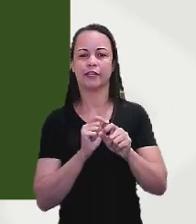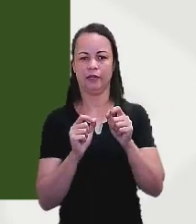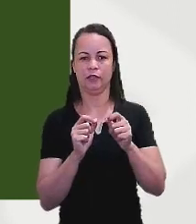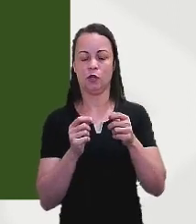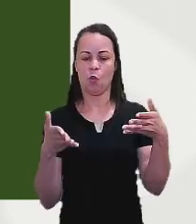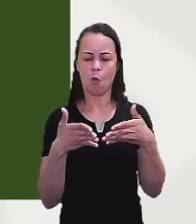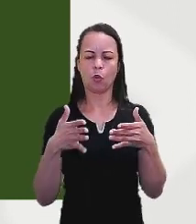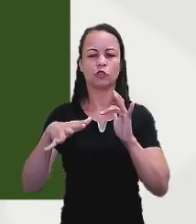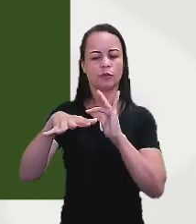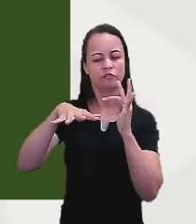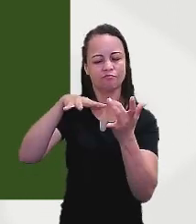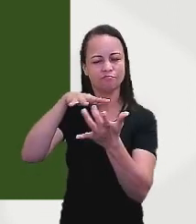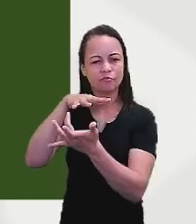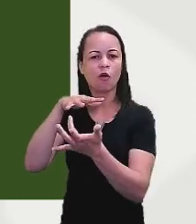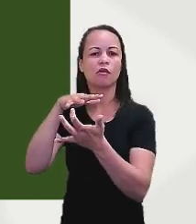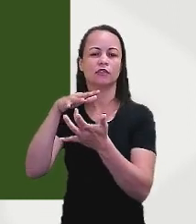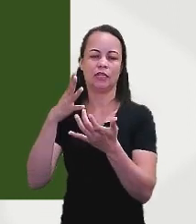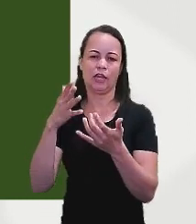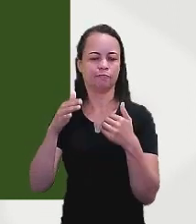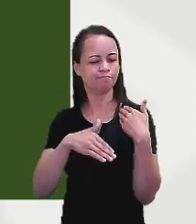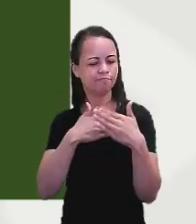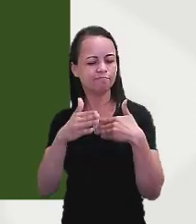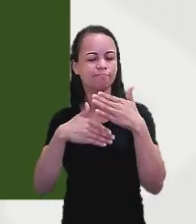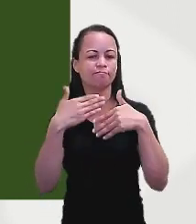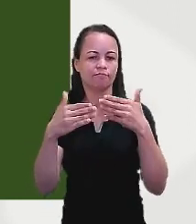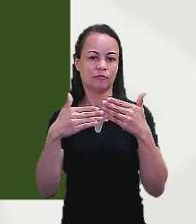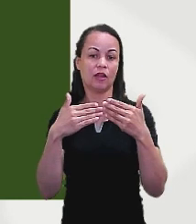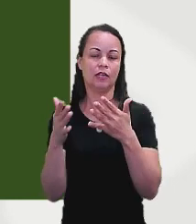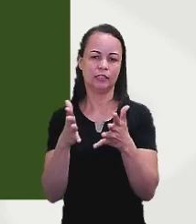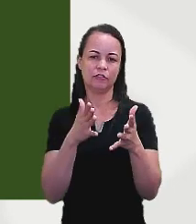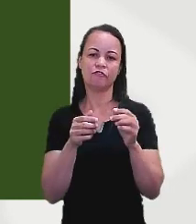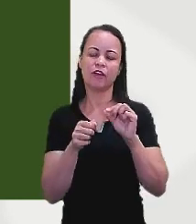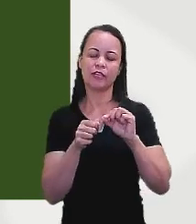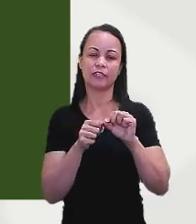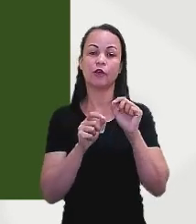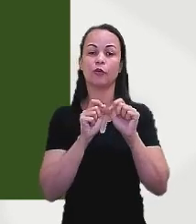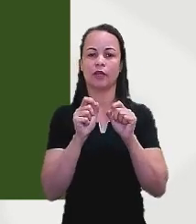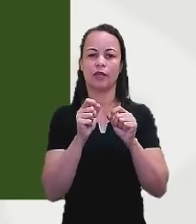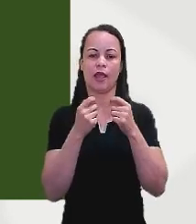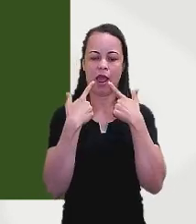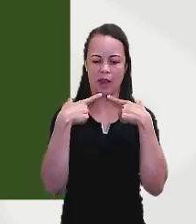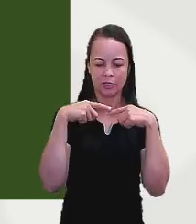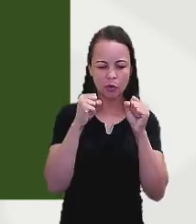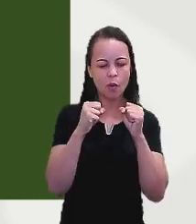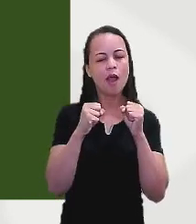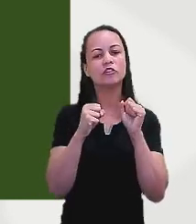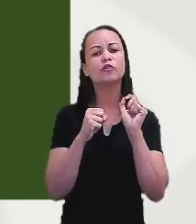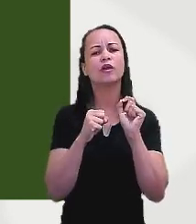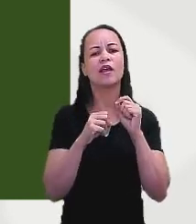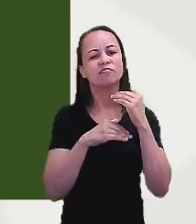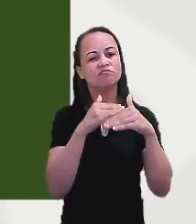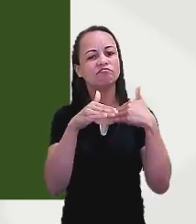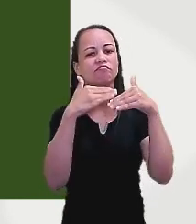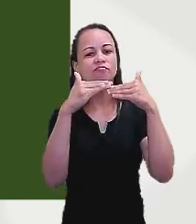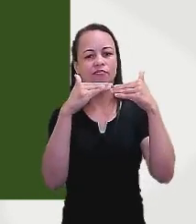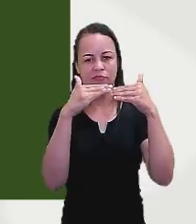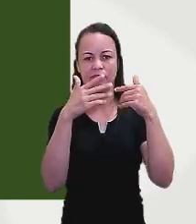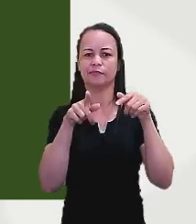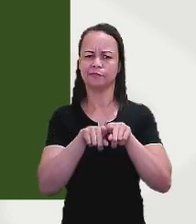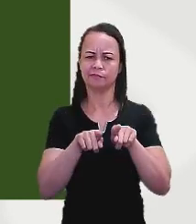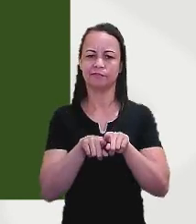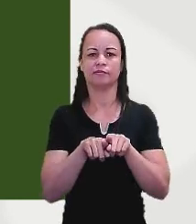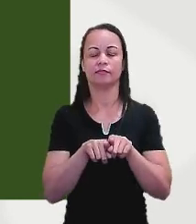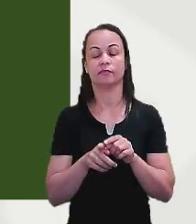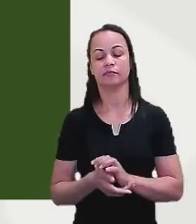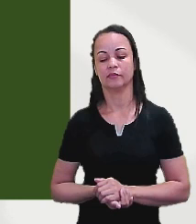as redes sociais, elas evoluíram ao ponto de fazer com que a linguagem ela evoluísse. De que forma?